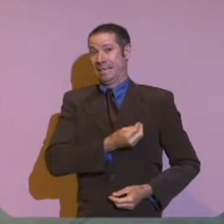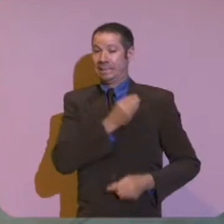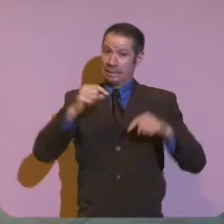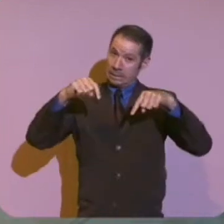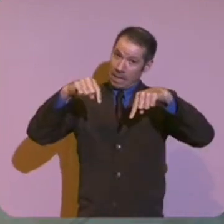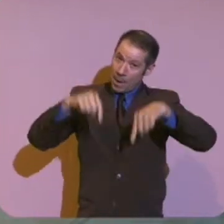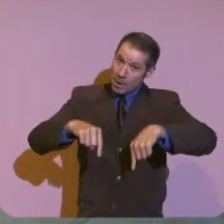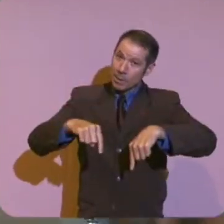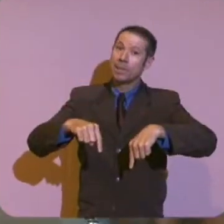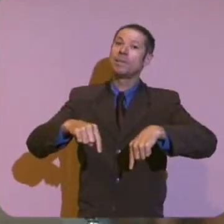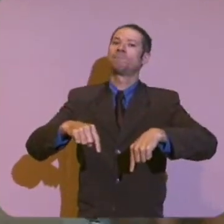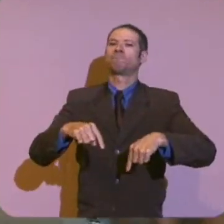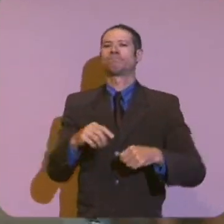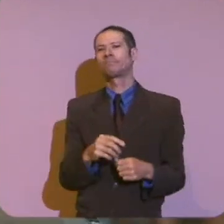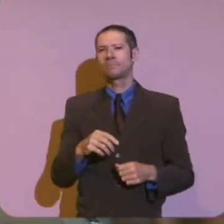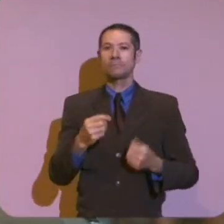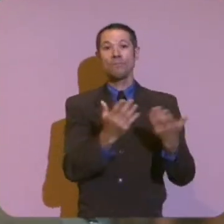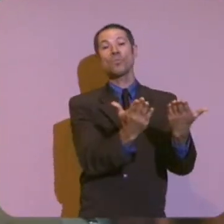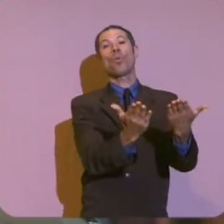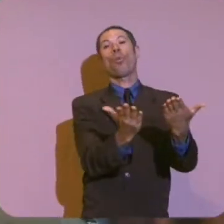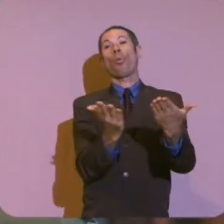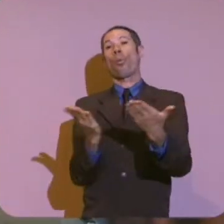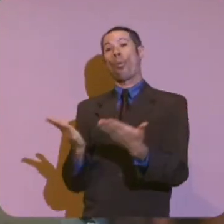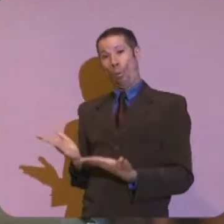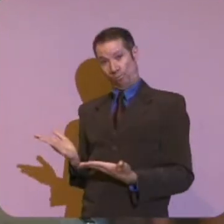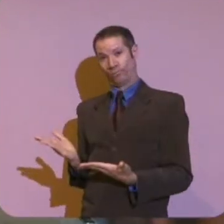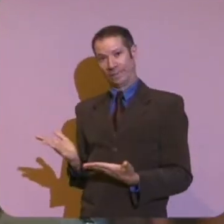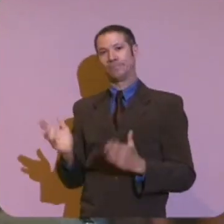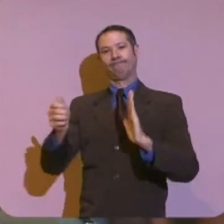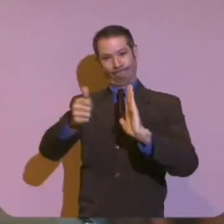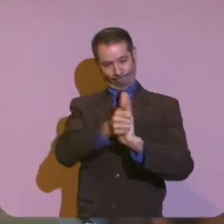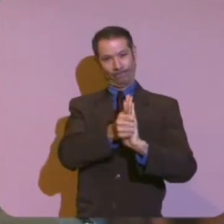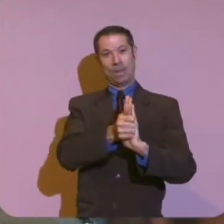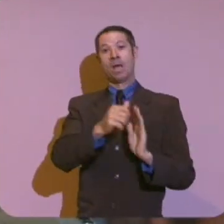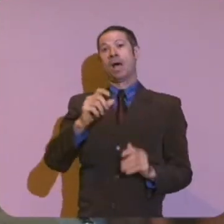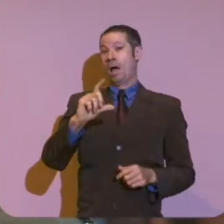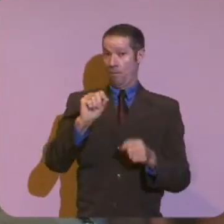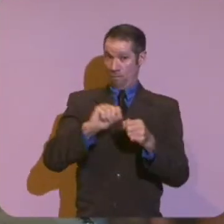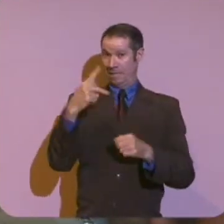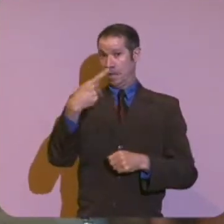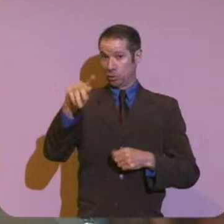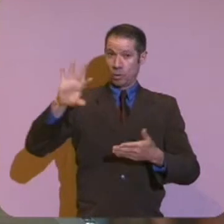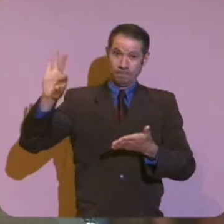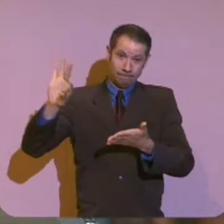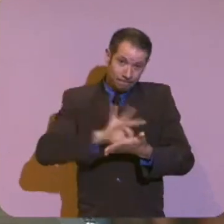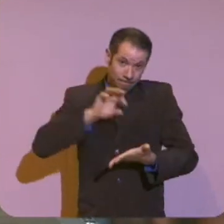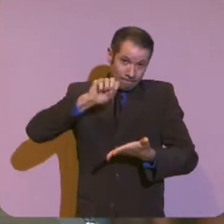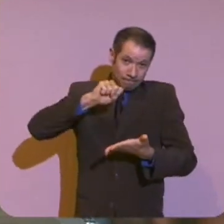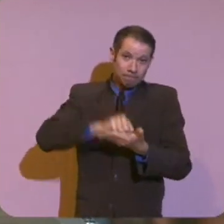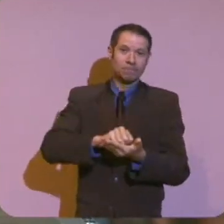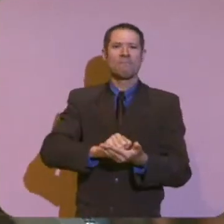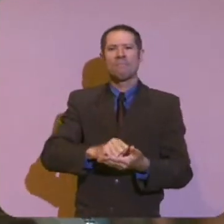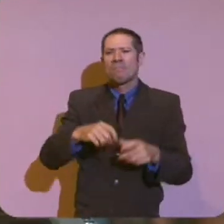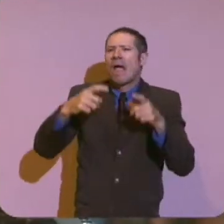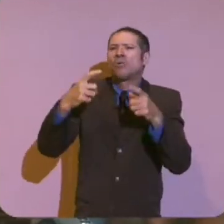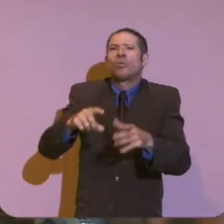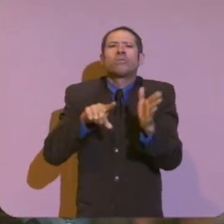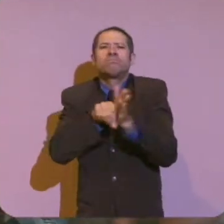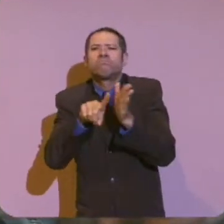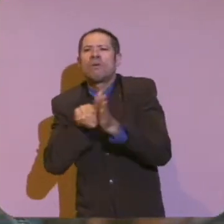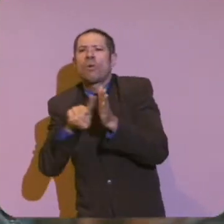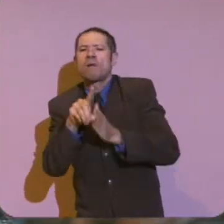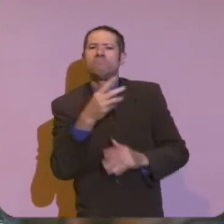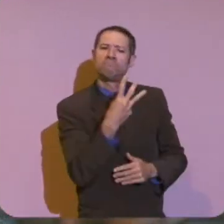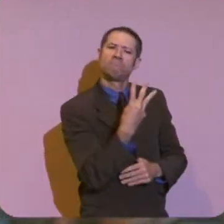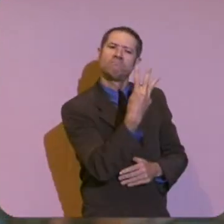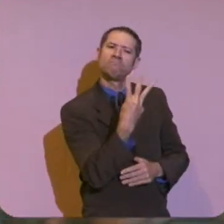no templo, né? Eu convido para estar no templo e você faça a sua inscrição. Qual é o lugar que faz lá? Como é que é o